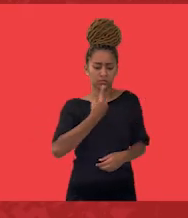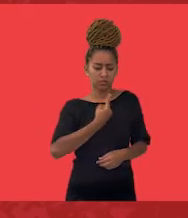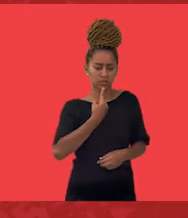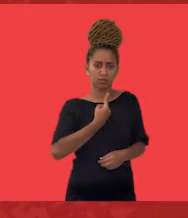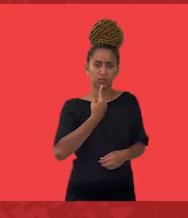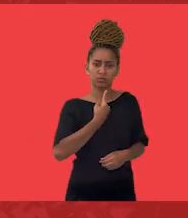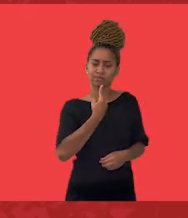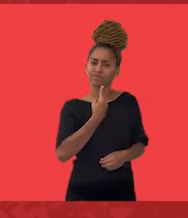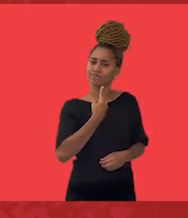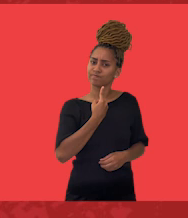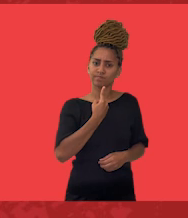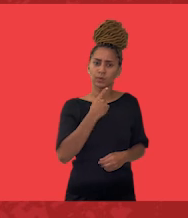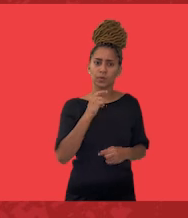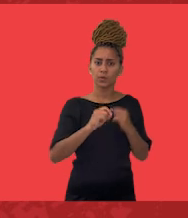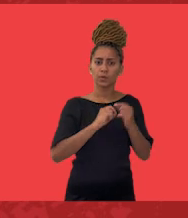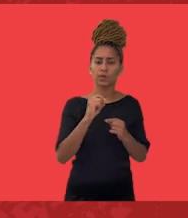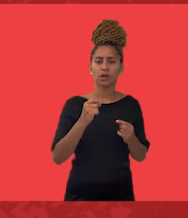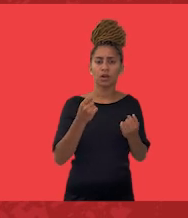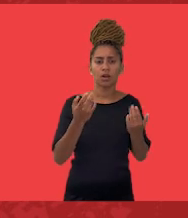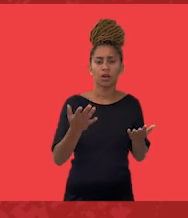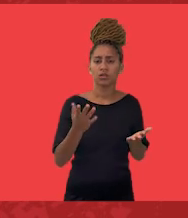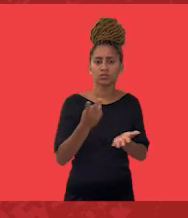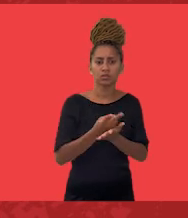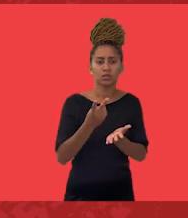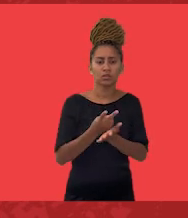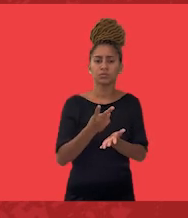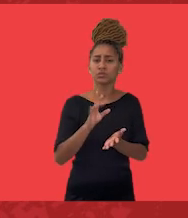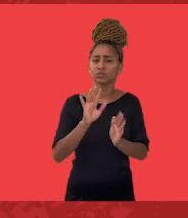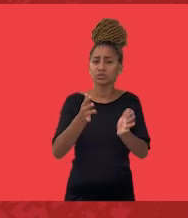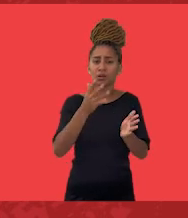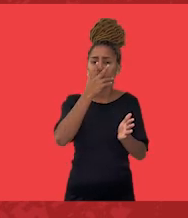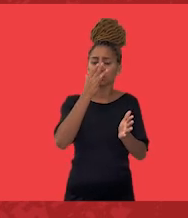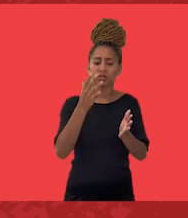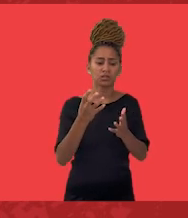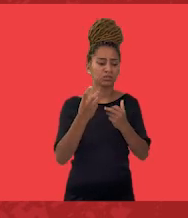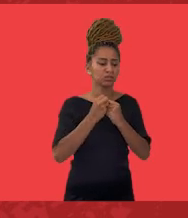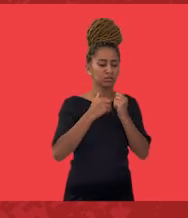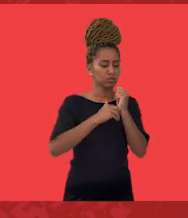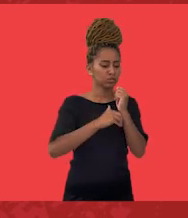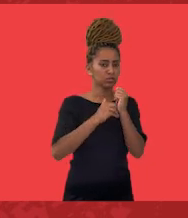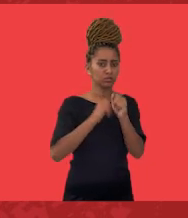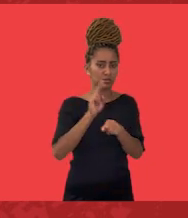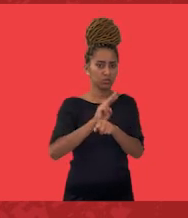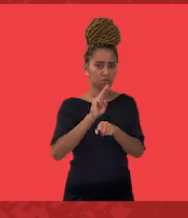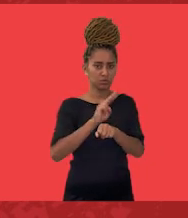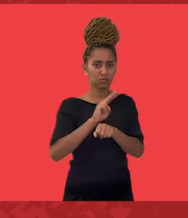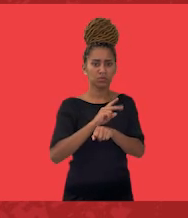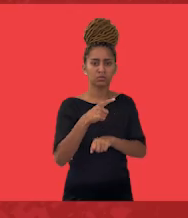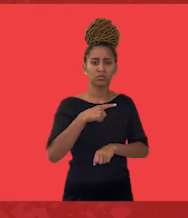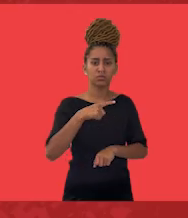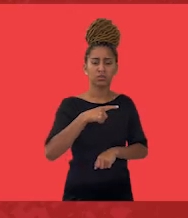portando apenas o vexatório simplório vermelho, estandarte dos